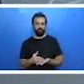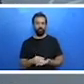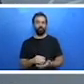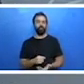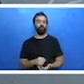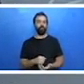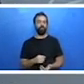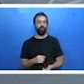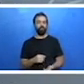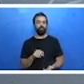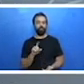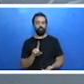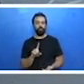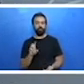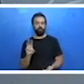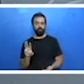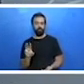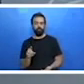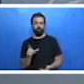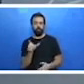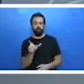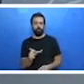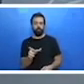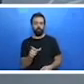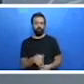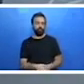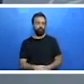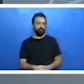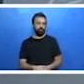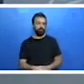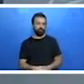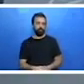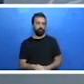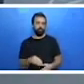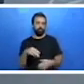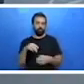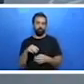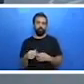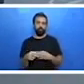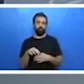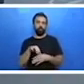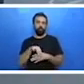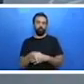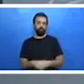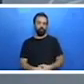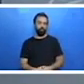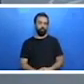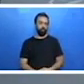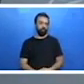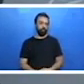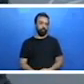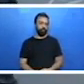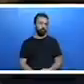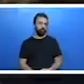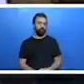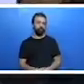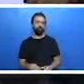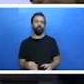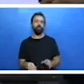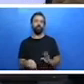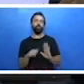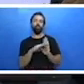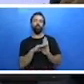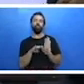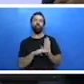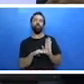13. Então nós vamos trabalhar o final do capítulo 12 e o início do capítulo 13. Tudo bem? Então o que nós vamos